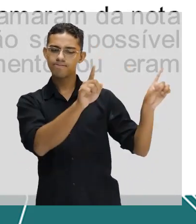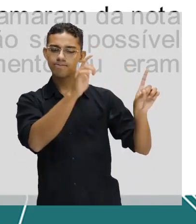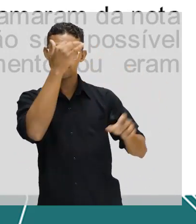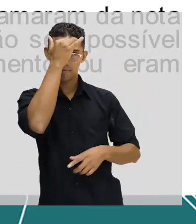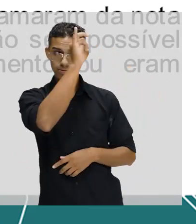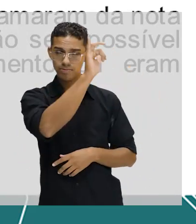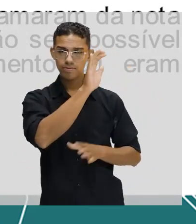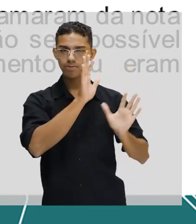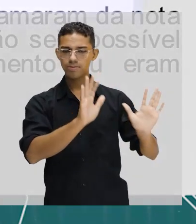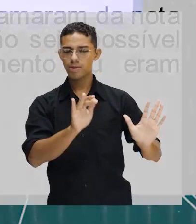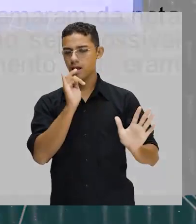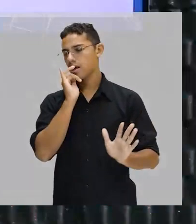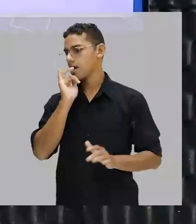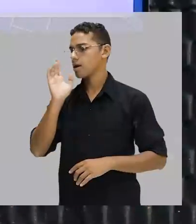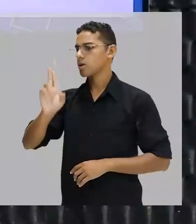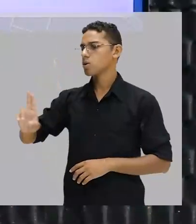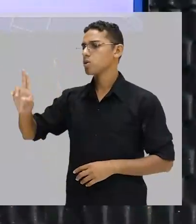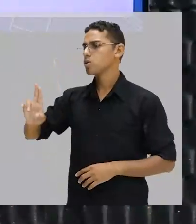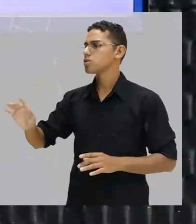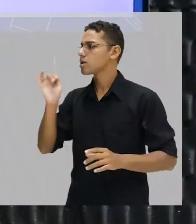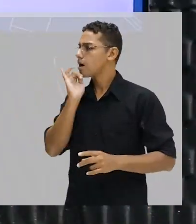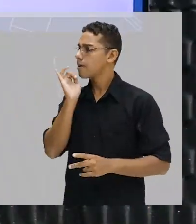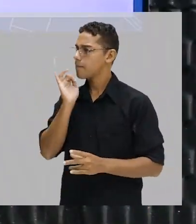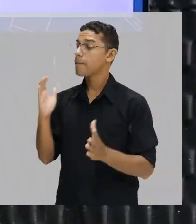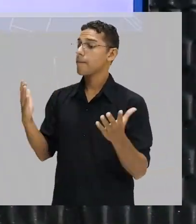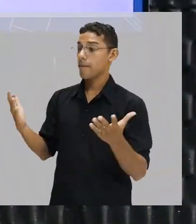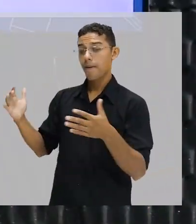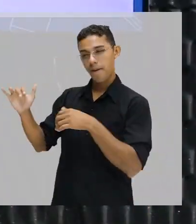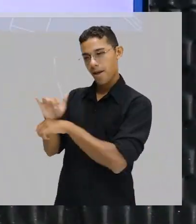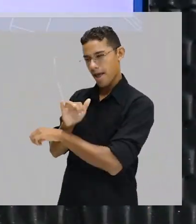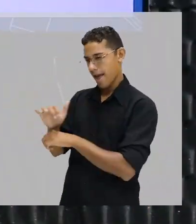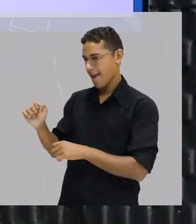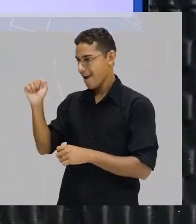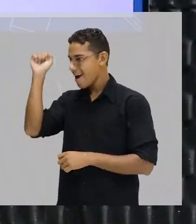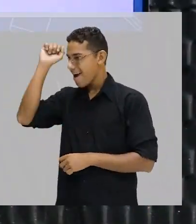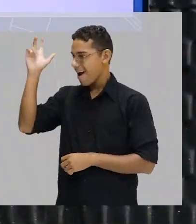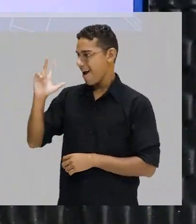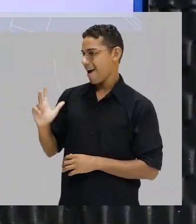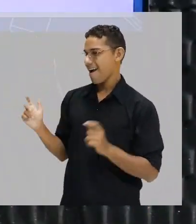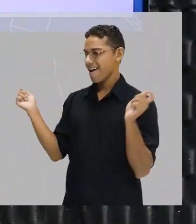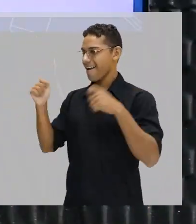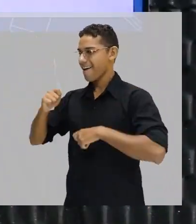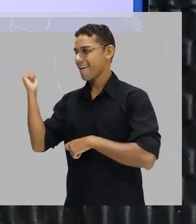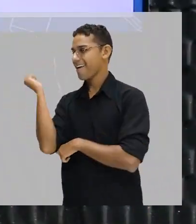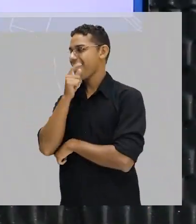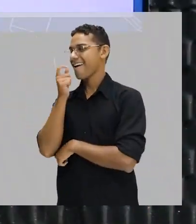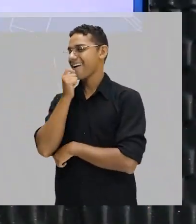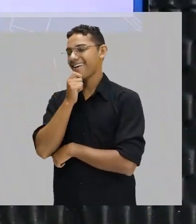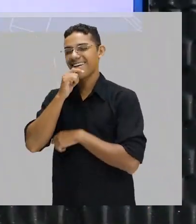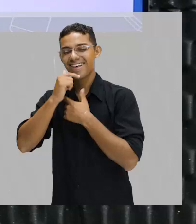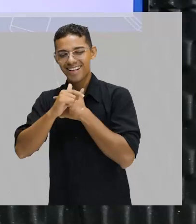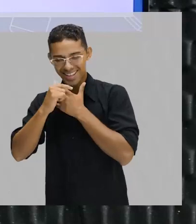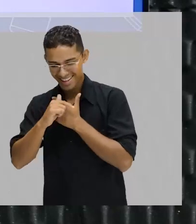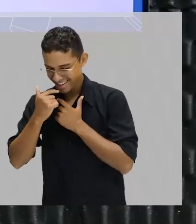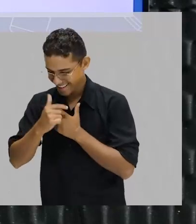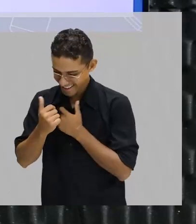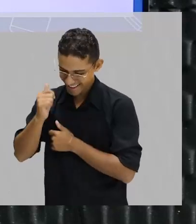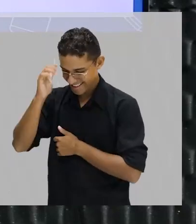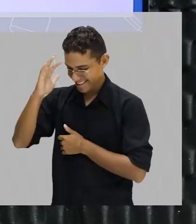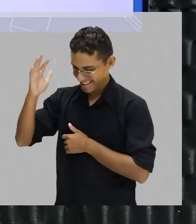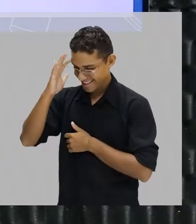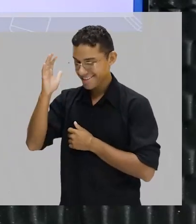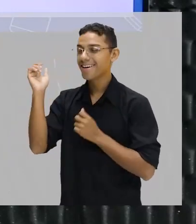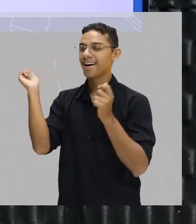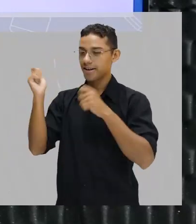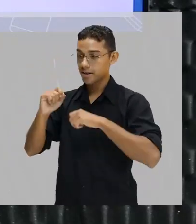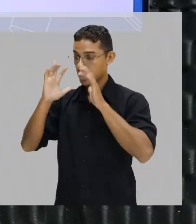evitada. Porque quando a gente utiliza como recurso estilístico, é algo que nós estamos fazendo proposital, para chamar a